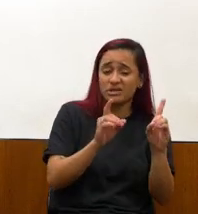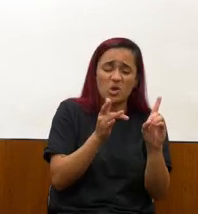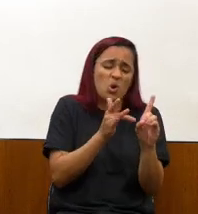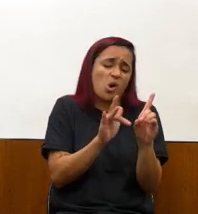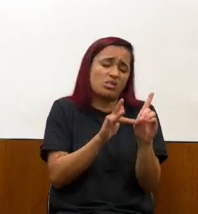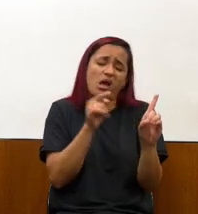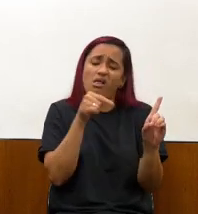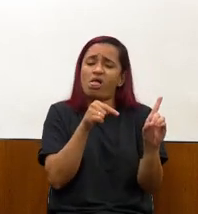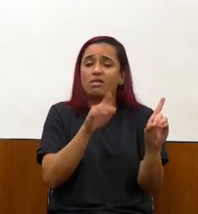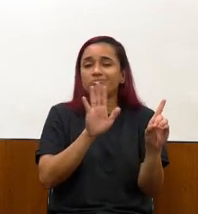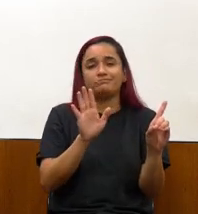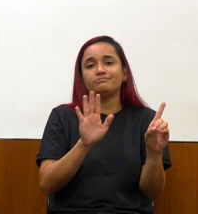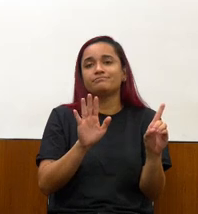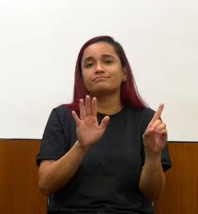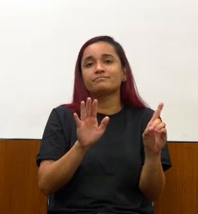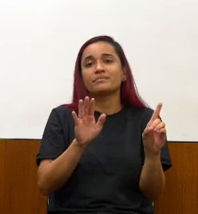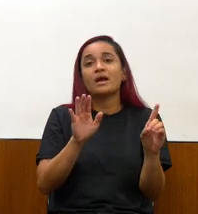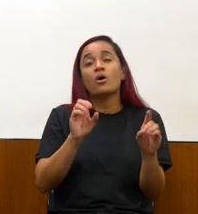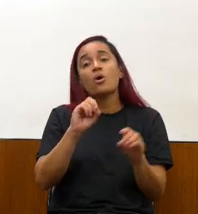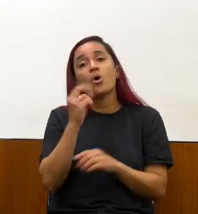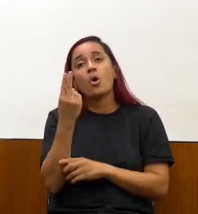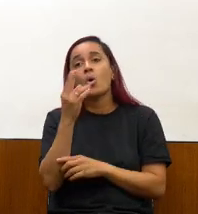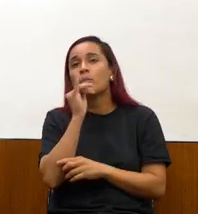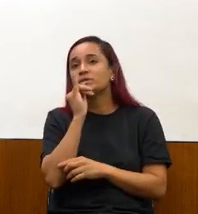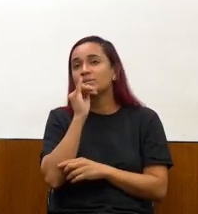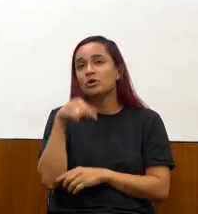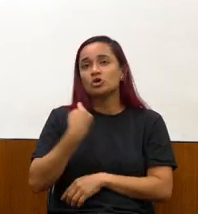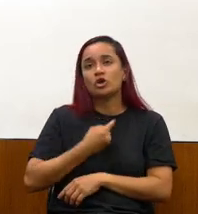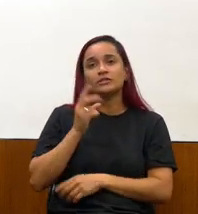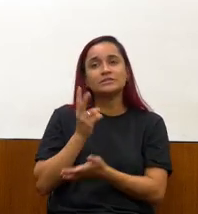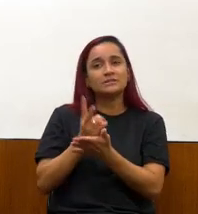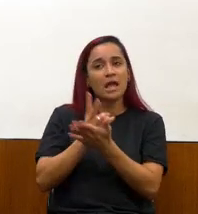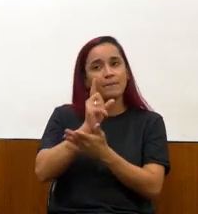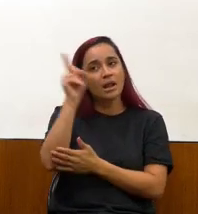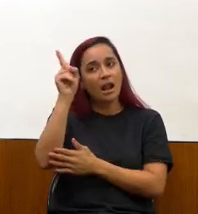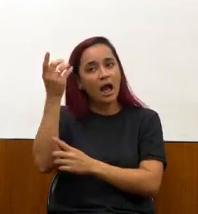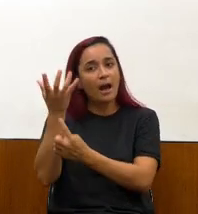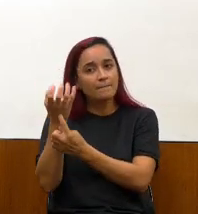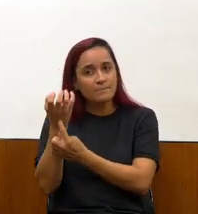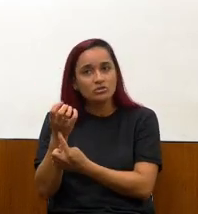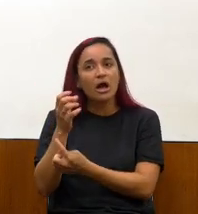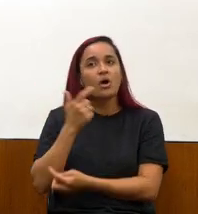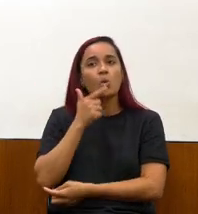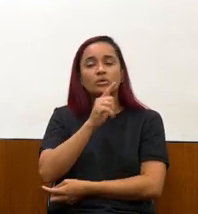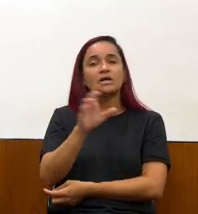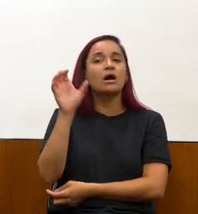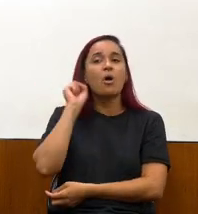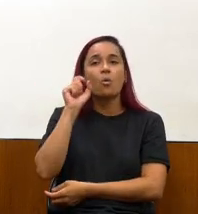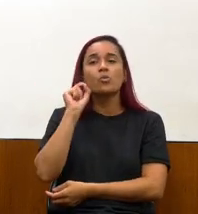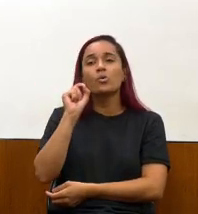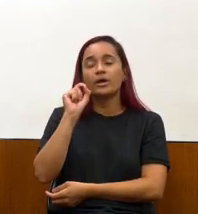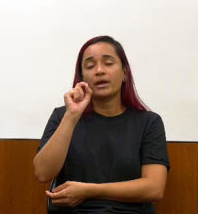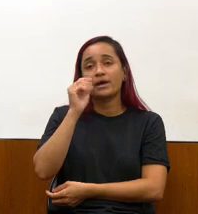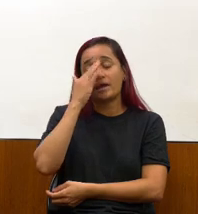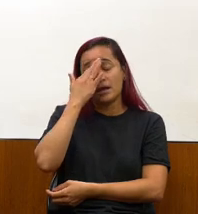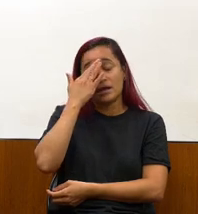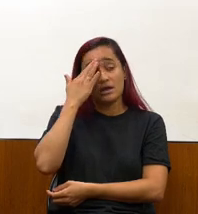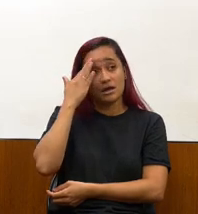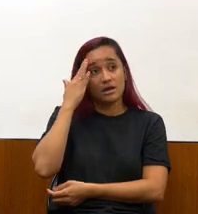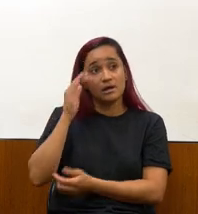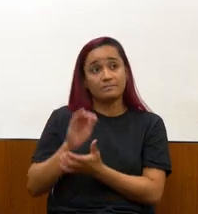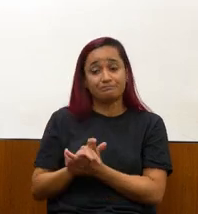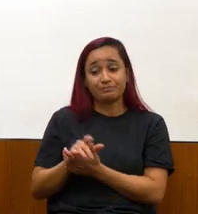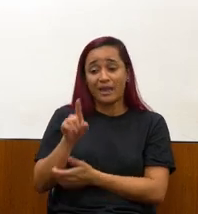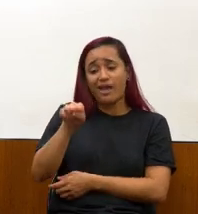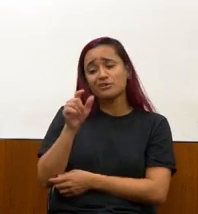né? Esse é um termo que a gente sempre escuta lá no Manudal. Pessoas que nunca tiveram acesso à causa da pessoa com síndrome de Down. Ah,